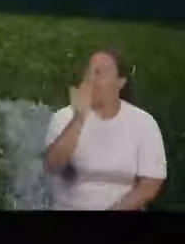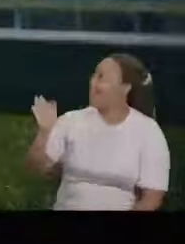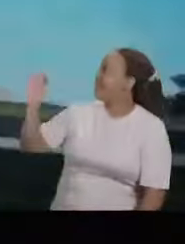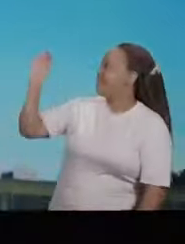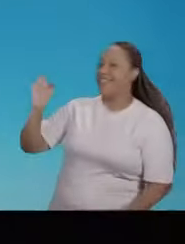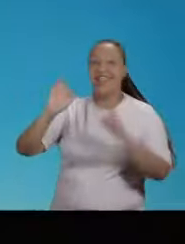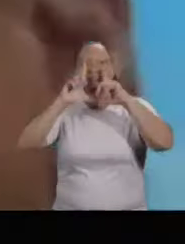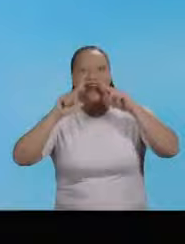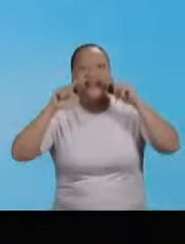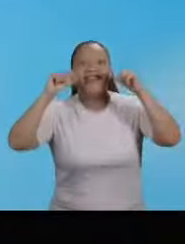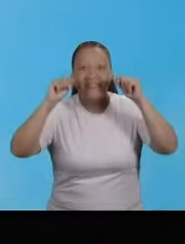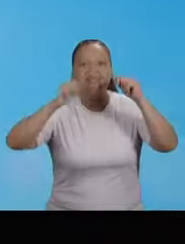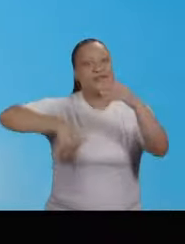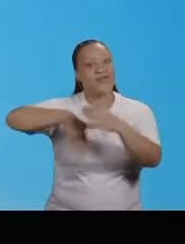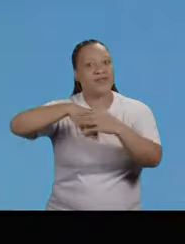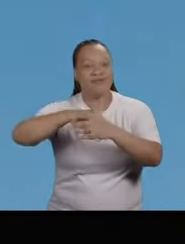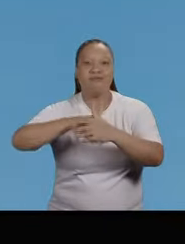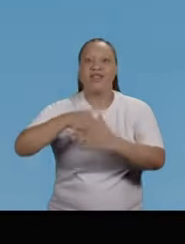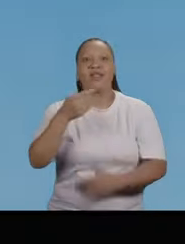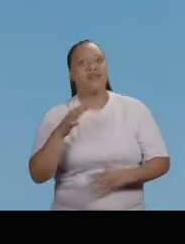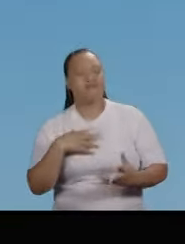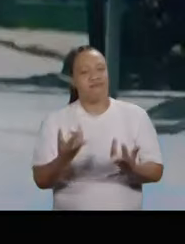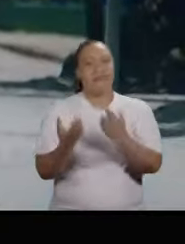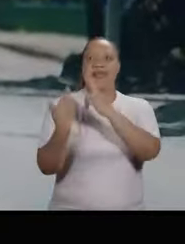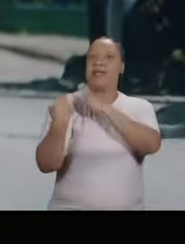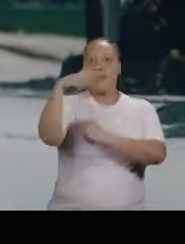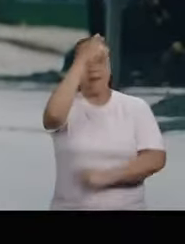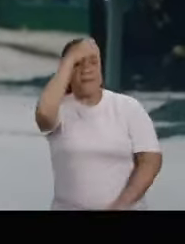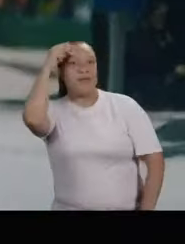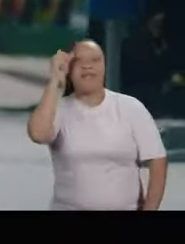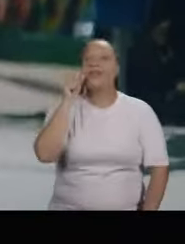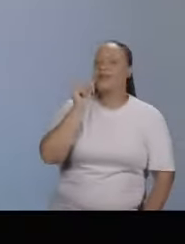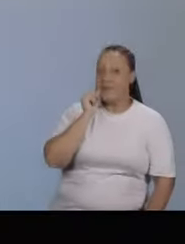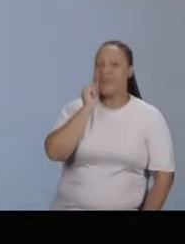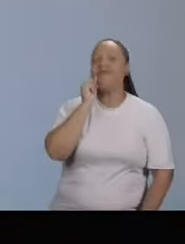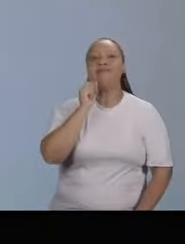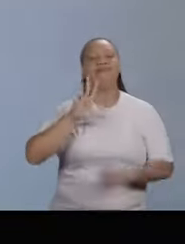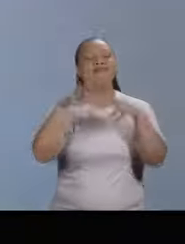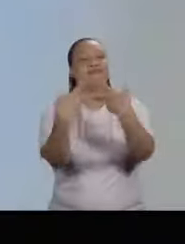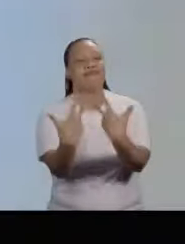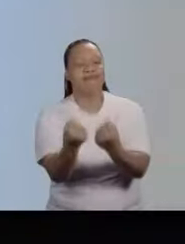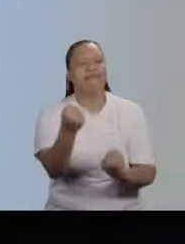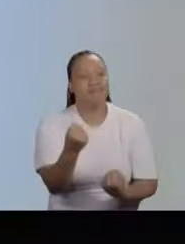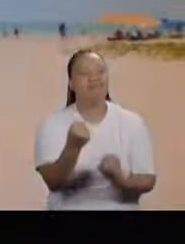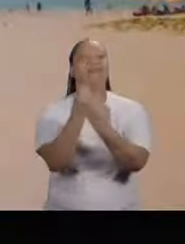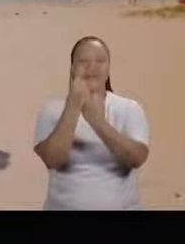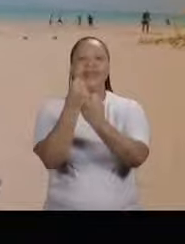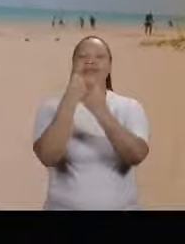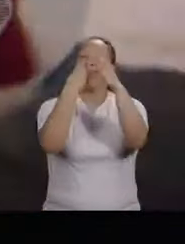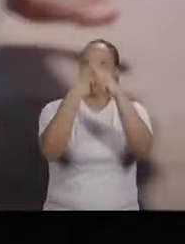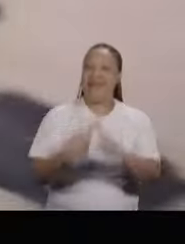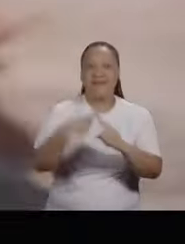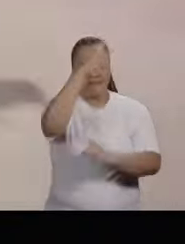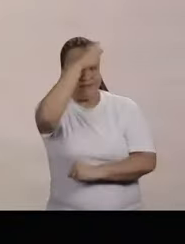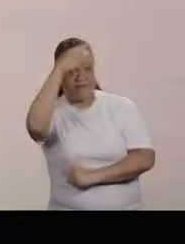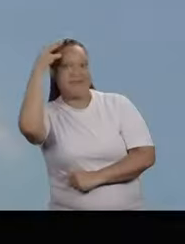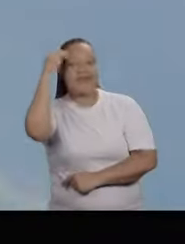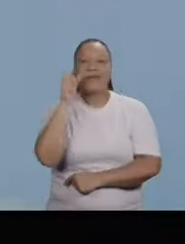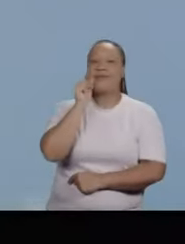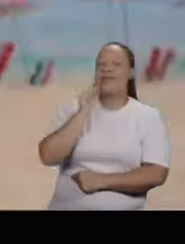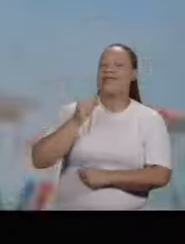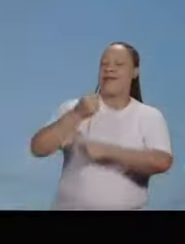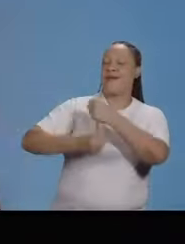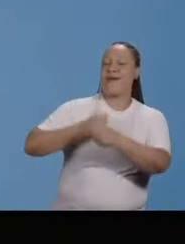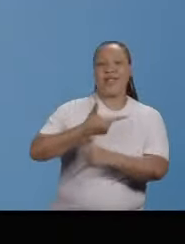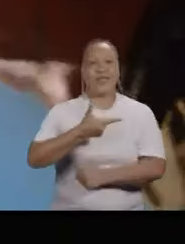foi dada a largada. A Federação Alagoana de Futebol passou a bola para a Prefeitura de Maceió, que vestiu a camisa e entrou em campo para apoiar o Campeonato